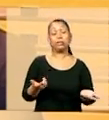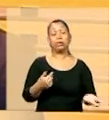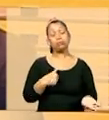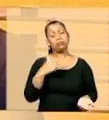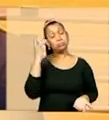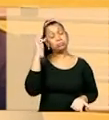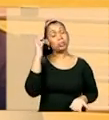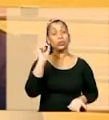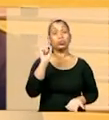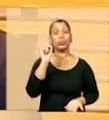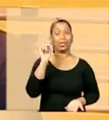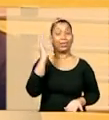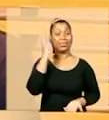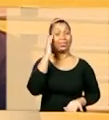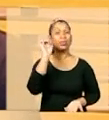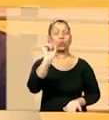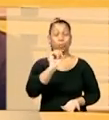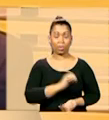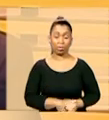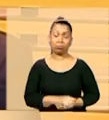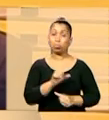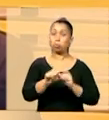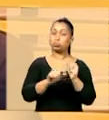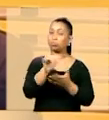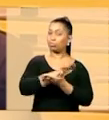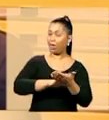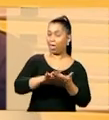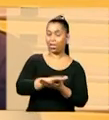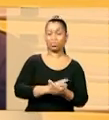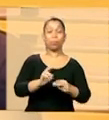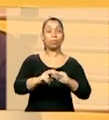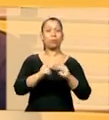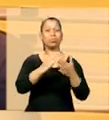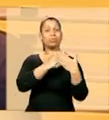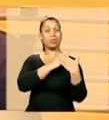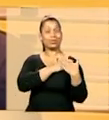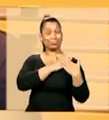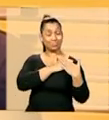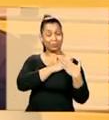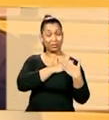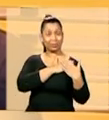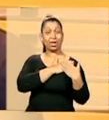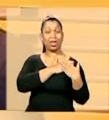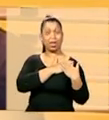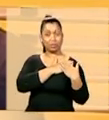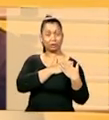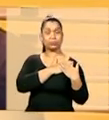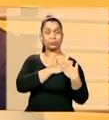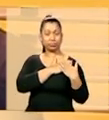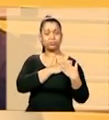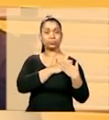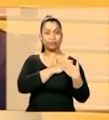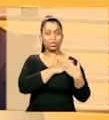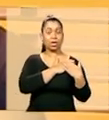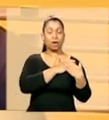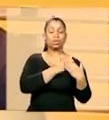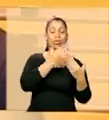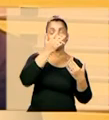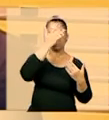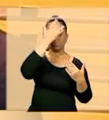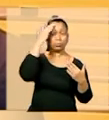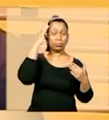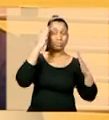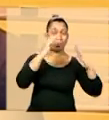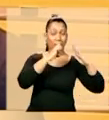principalmente porque a responsabilidade do empregador, em caso de acidente e sequela laboral, ela advém de uma aplicação subsidiária do Código